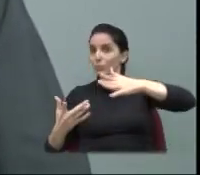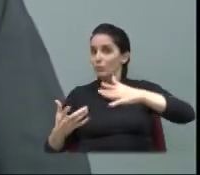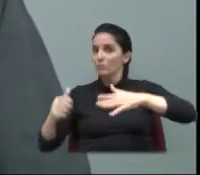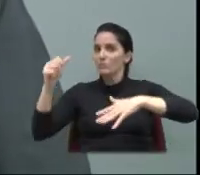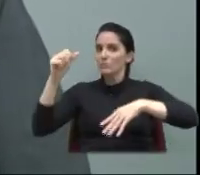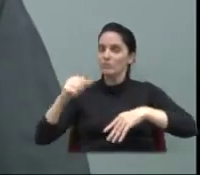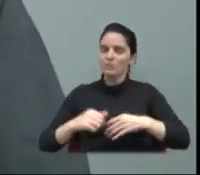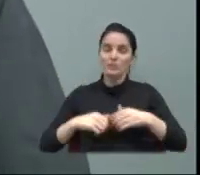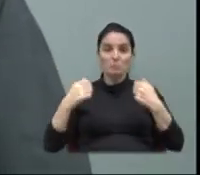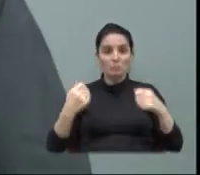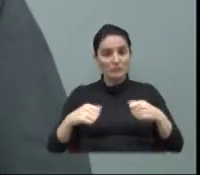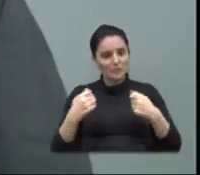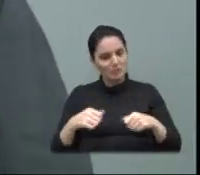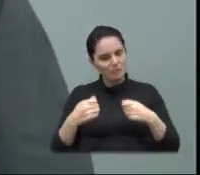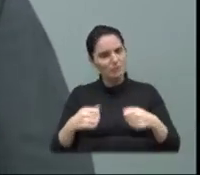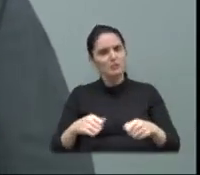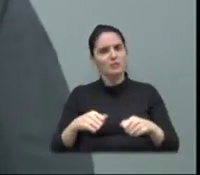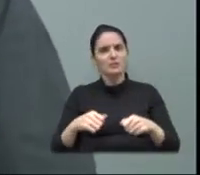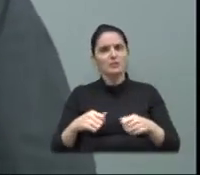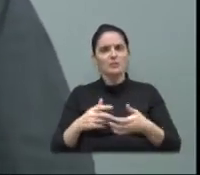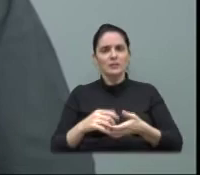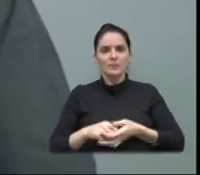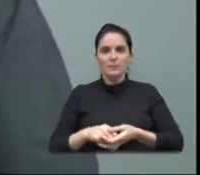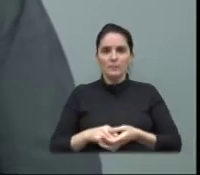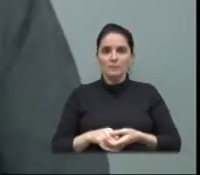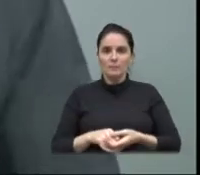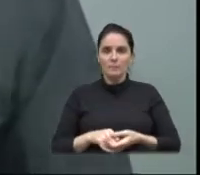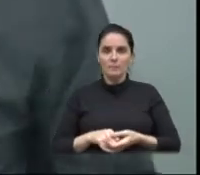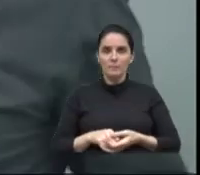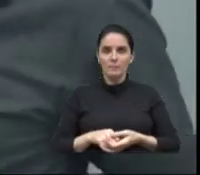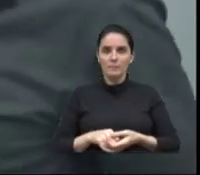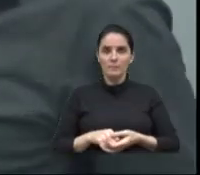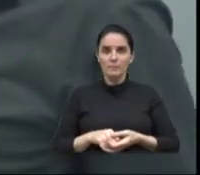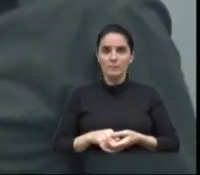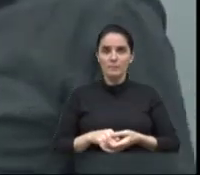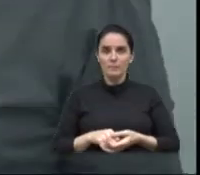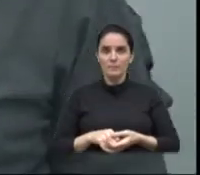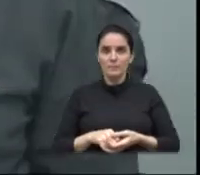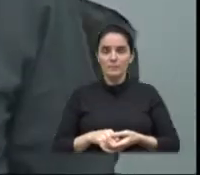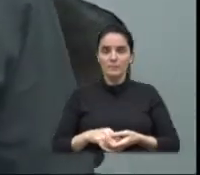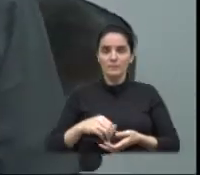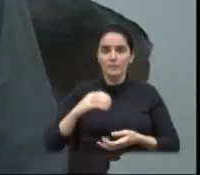tivesse, vereador, aquela fala essa palavra bonita agora,